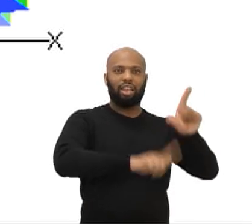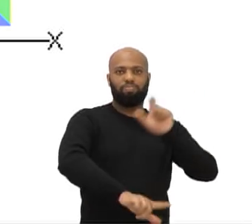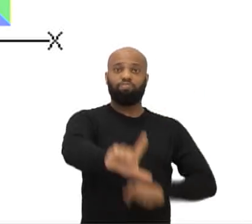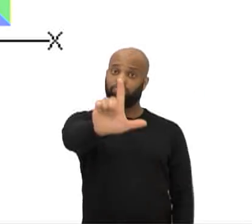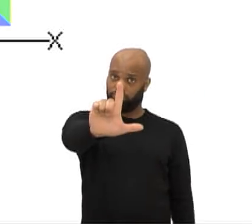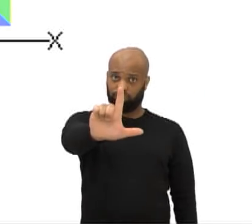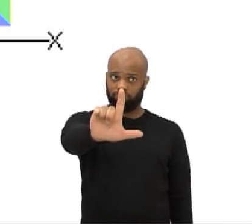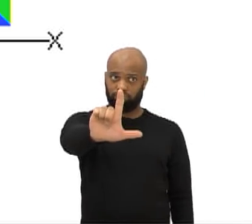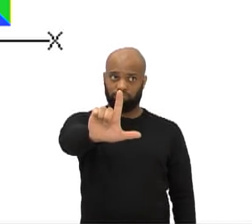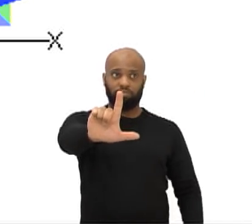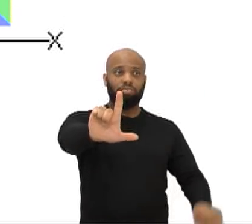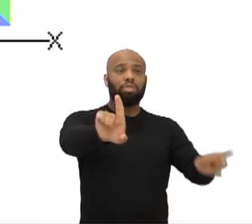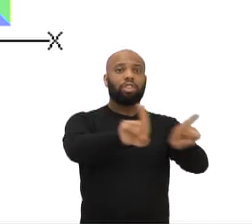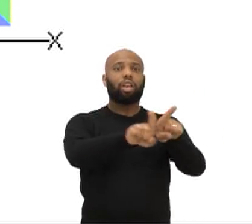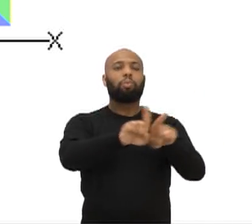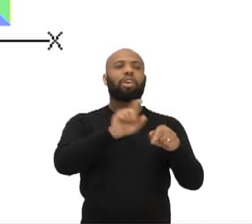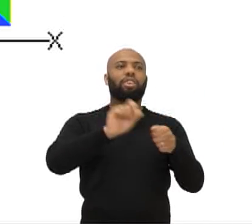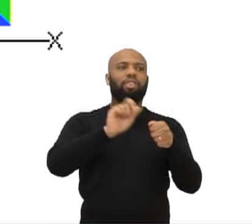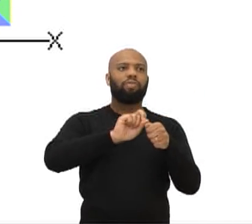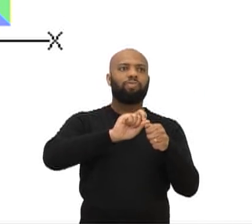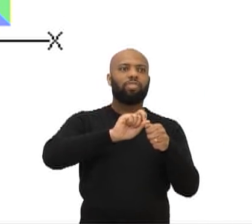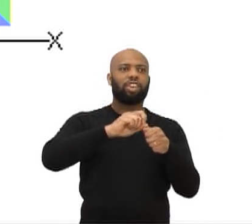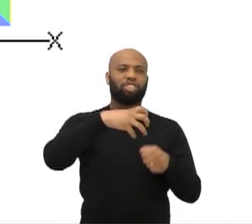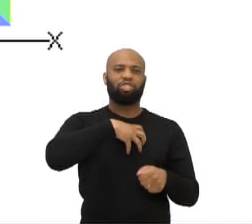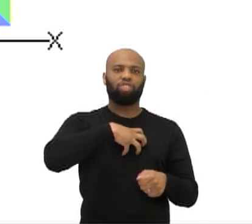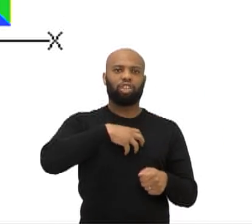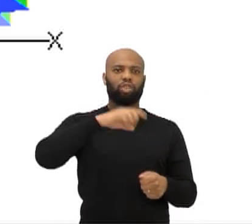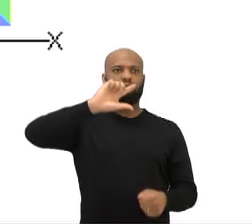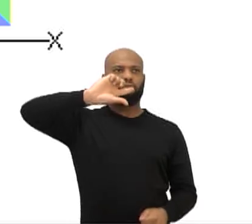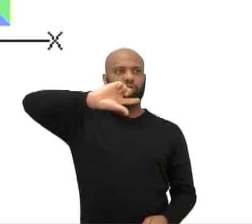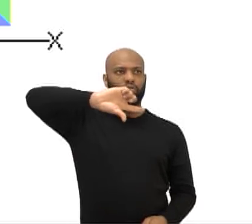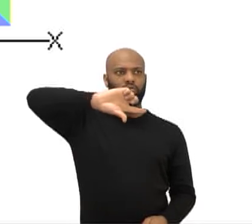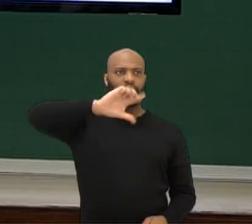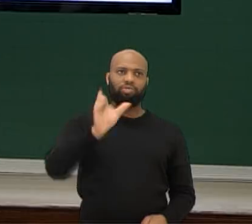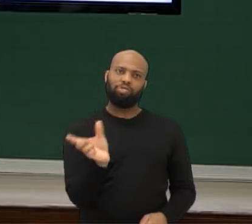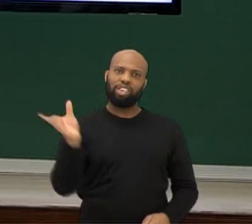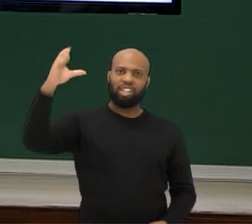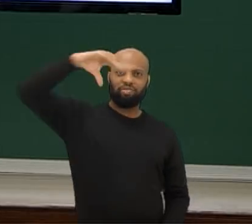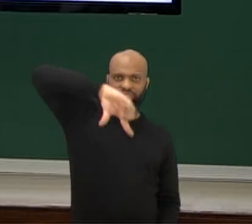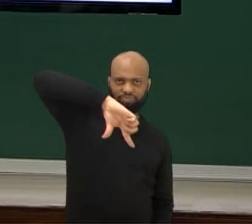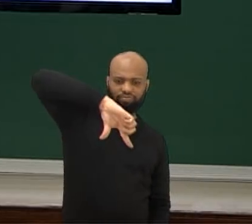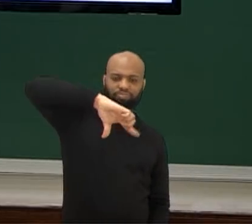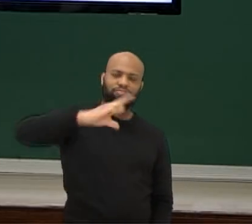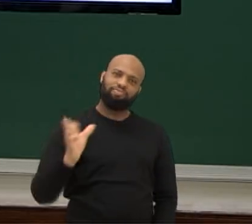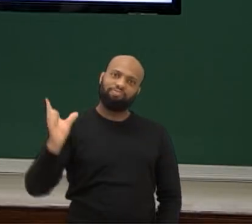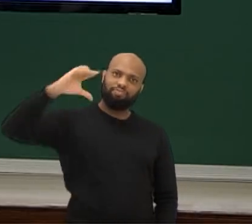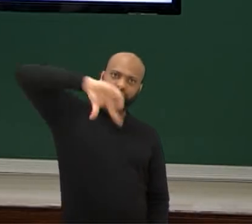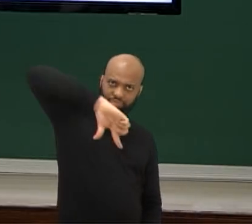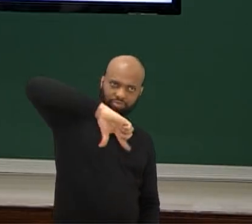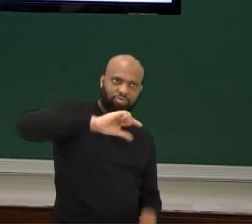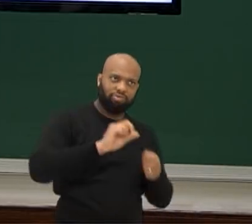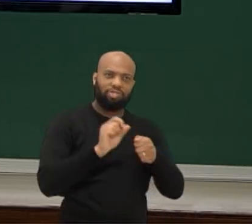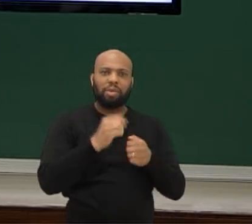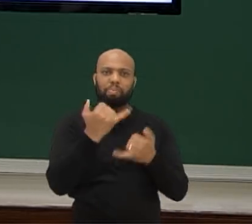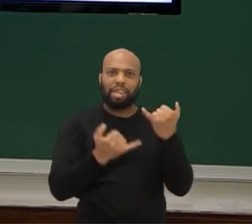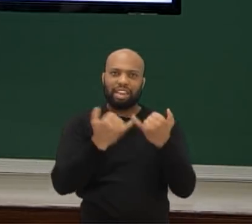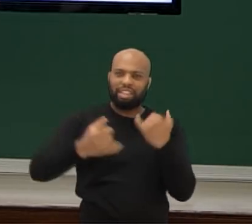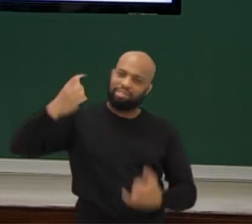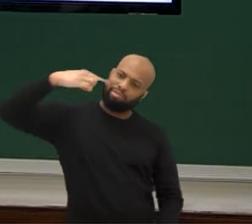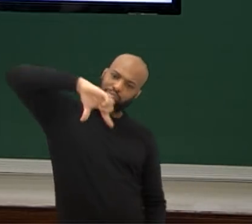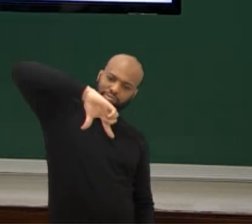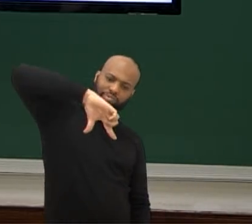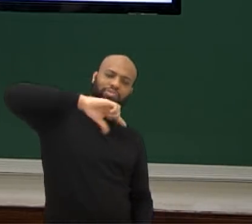ilustrando, e a rotação dessa figura, ela é girada, né? Ela é como se fizesse